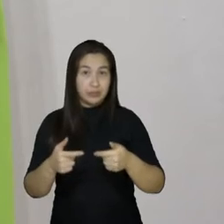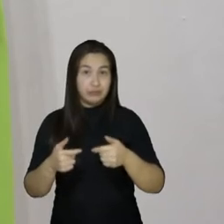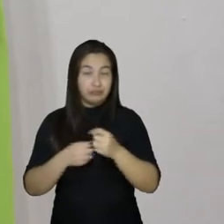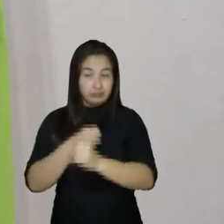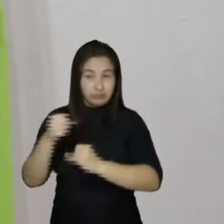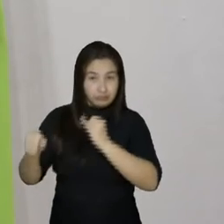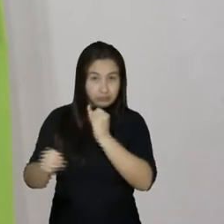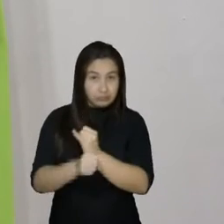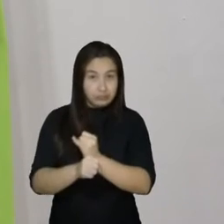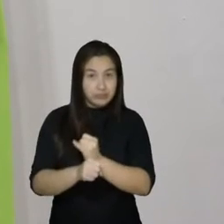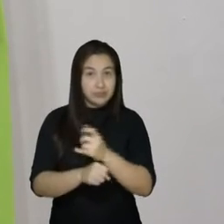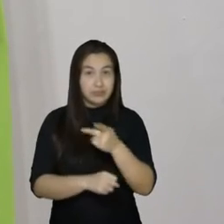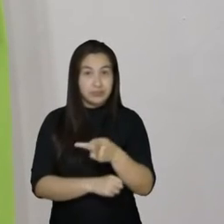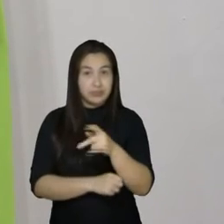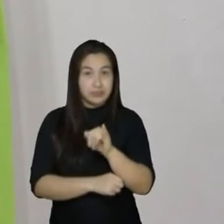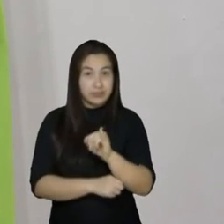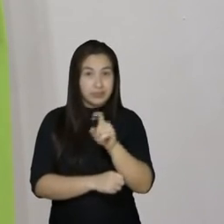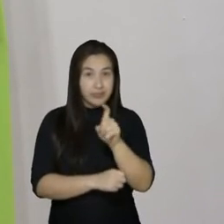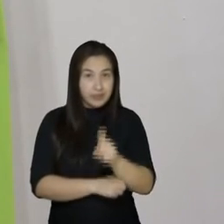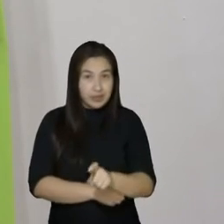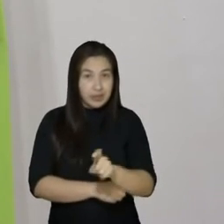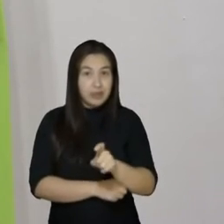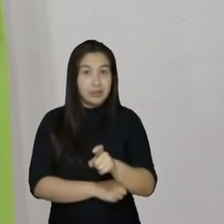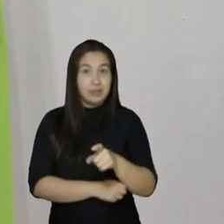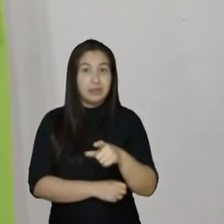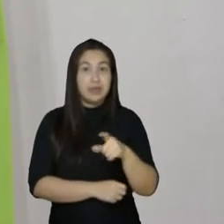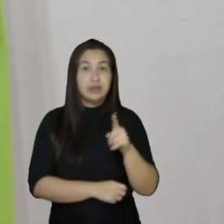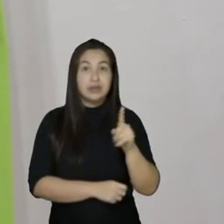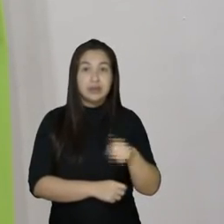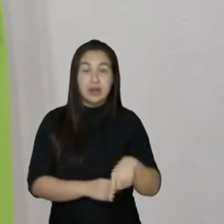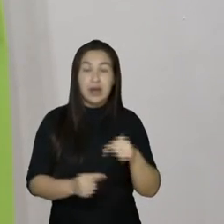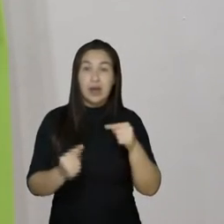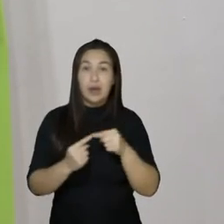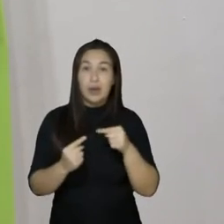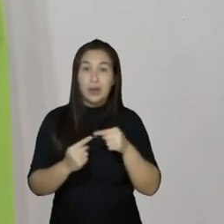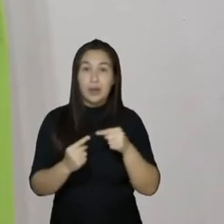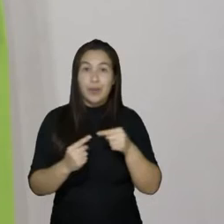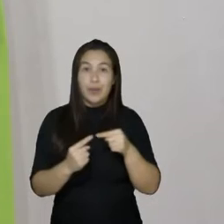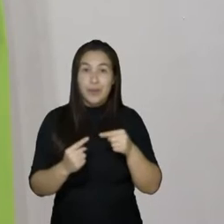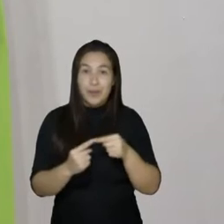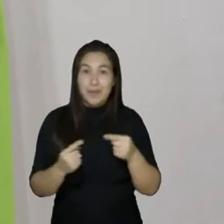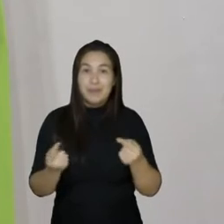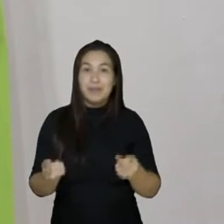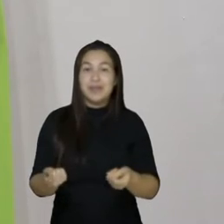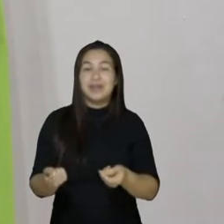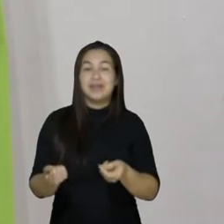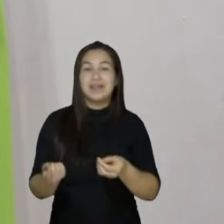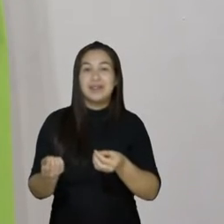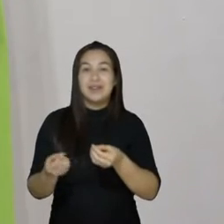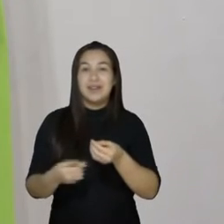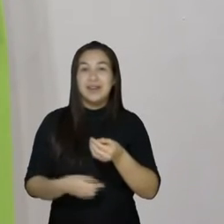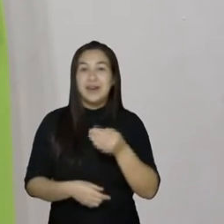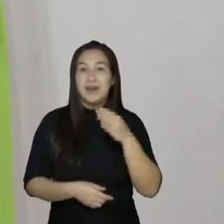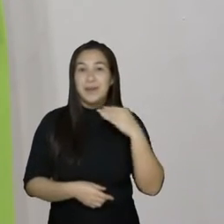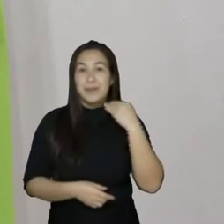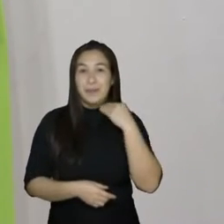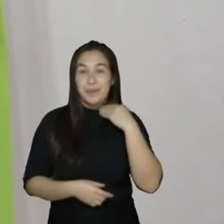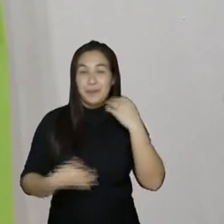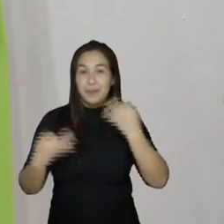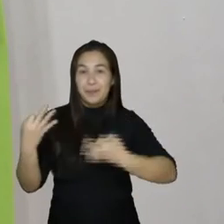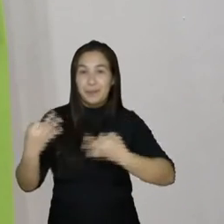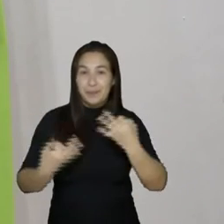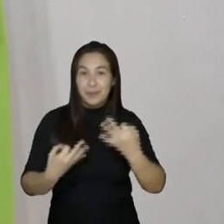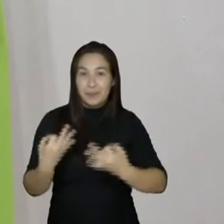Pix, que tirou dinheiro do banco e deu para ti, para ti não precisar pagar o banco, ao contrário do governo do PT, que encheu o bolso